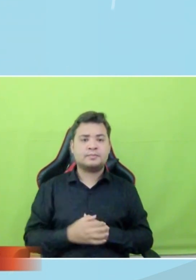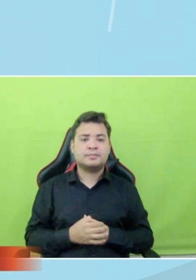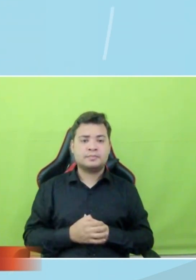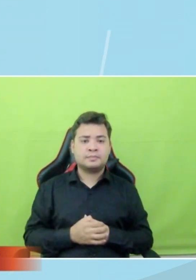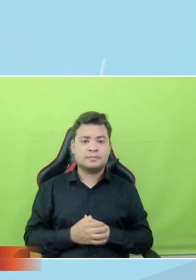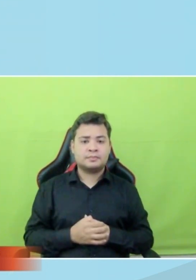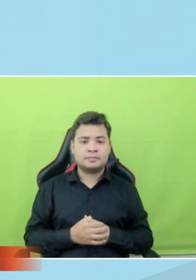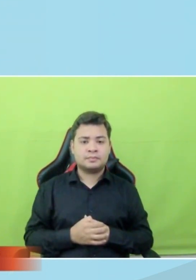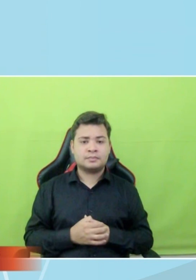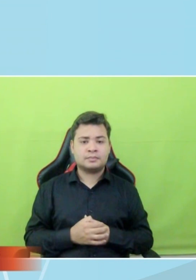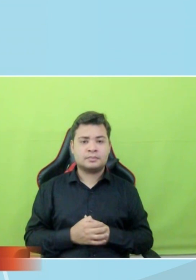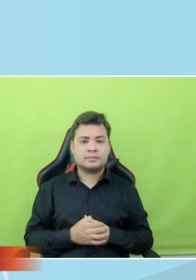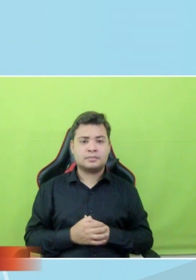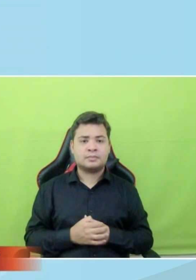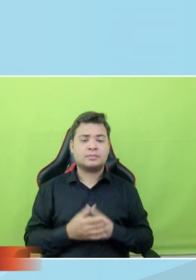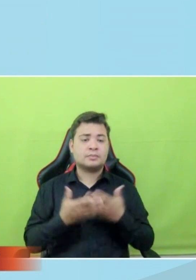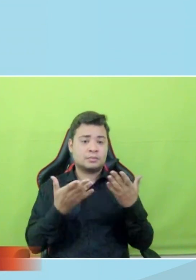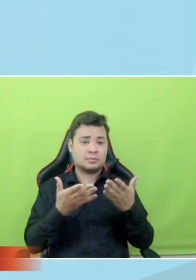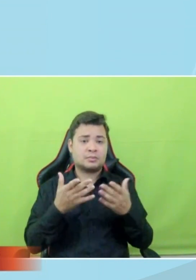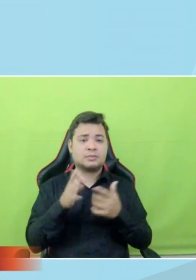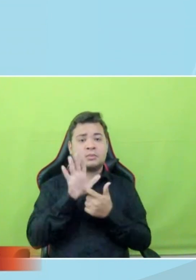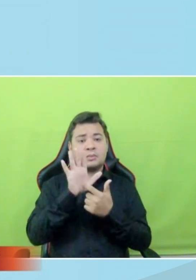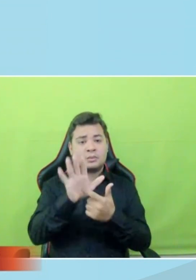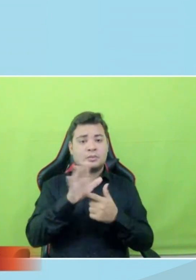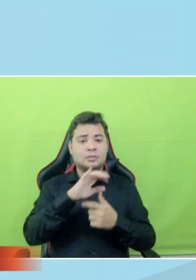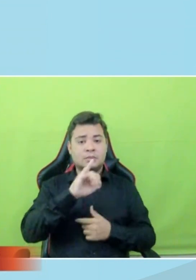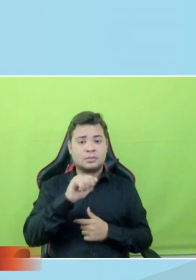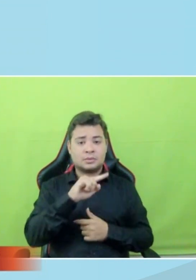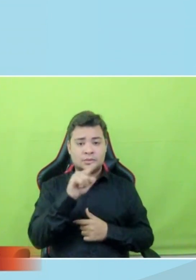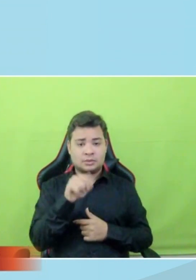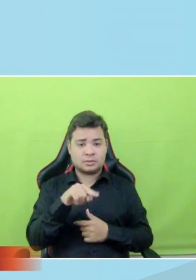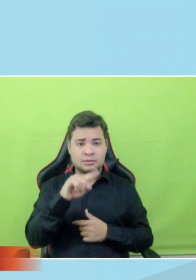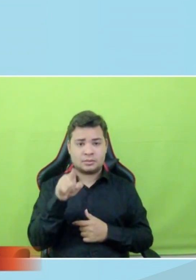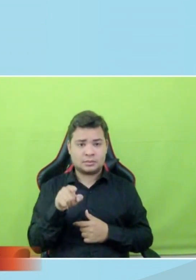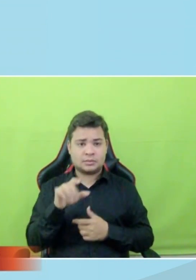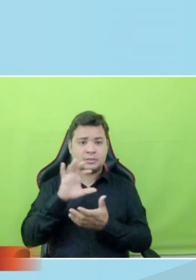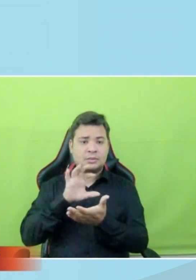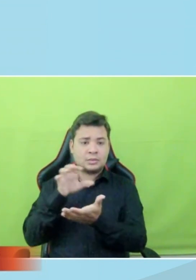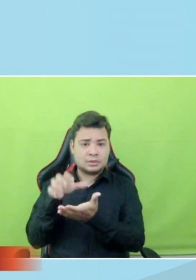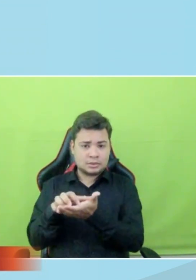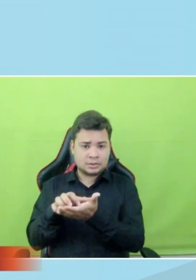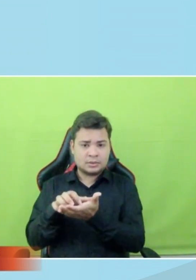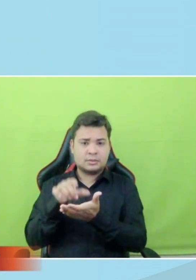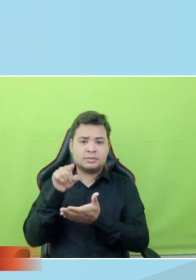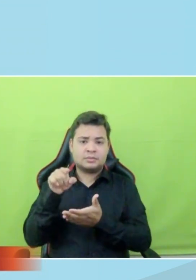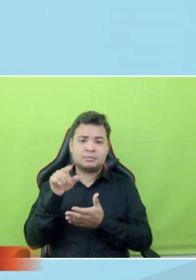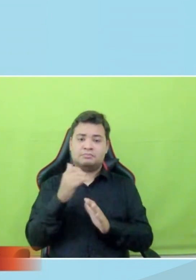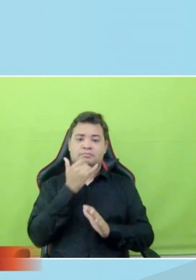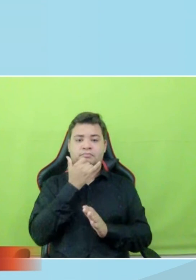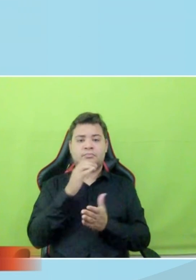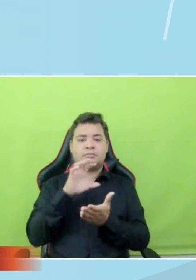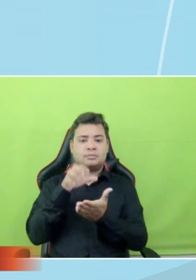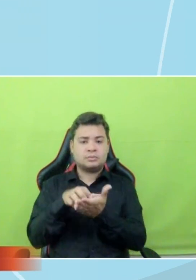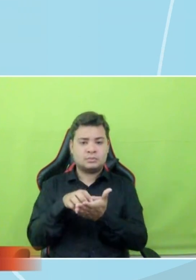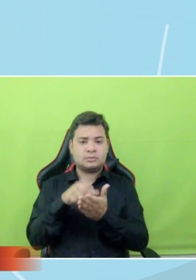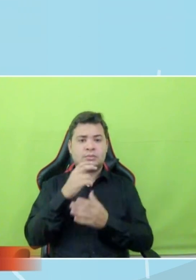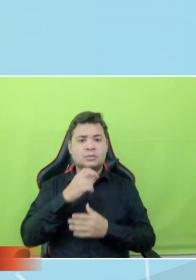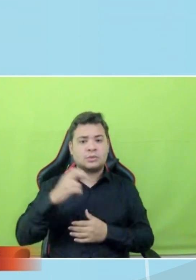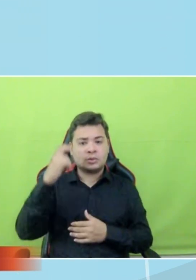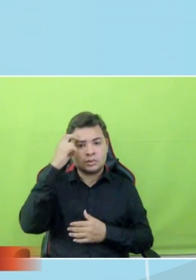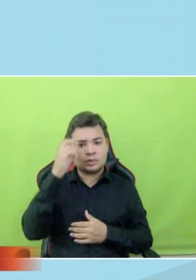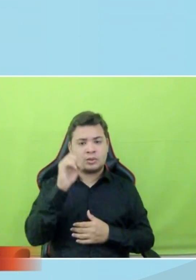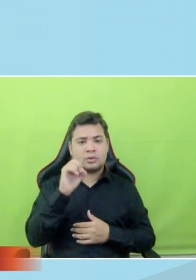apresentação de jazz. O Centro Cultural Otto Marques fica no Parthenon Center,